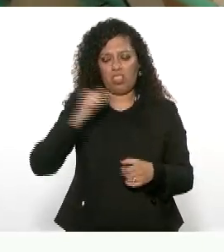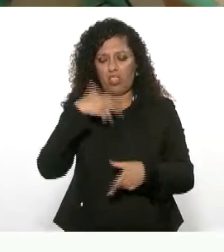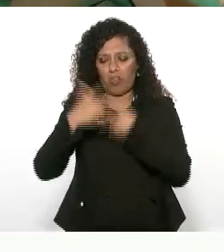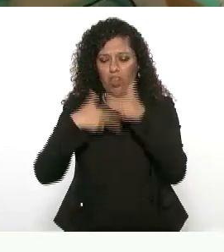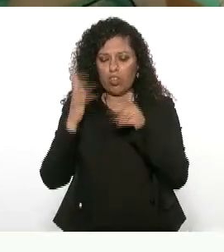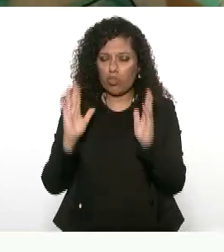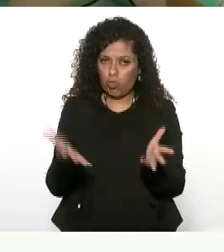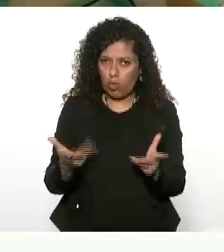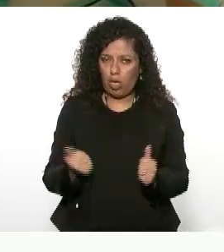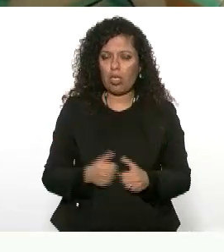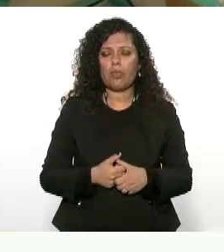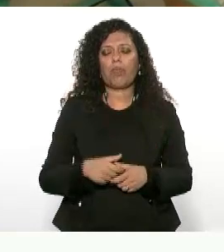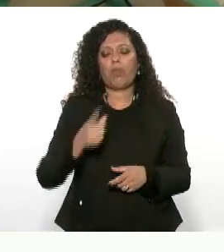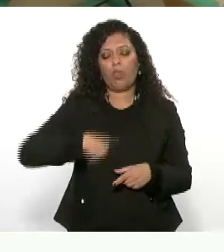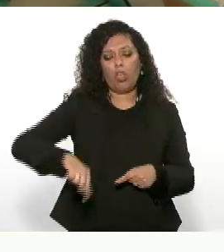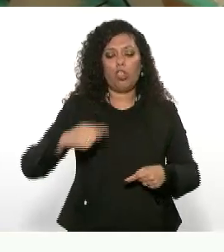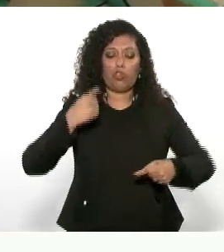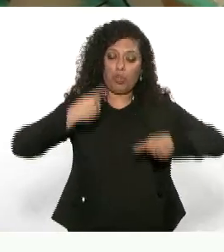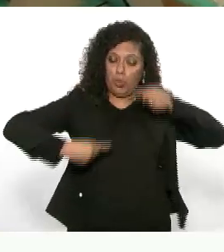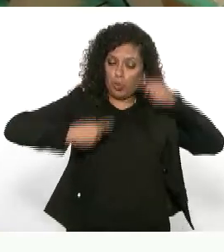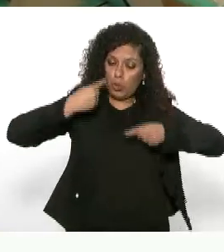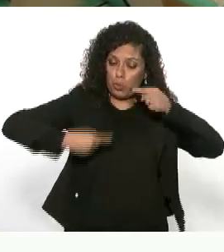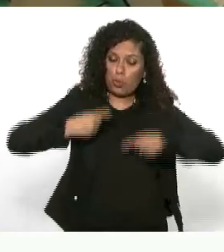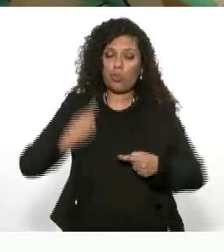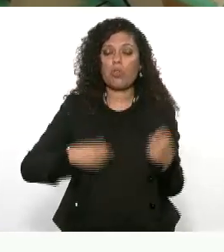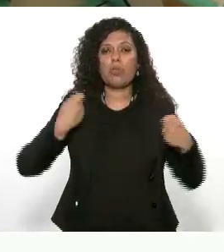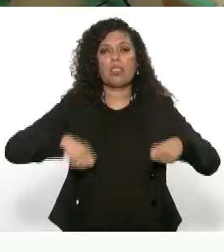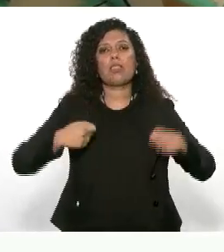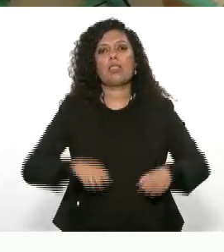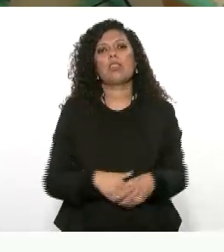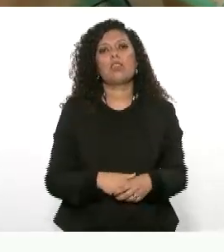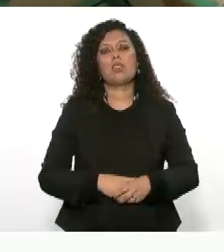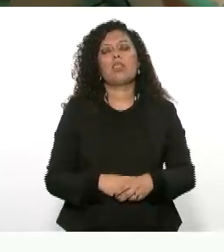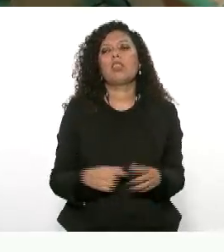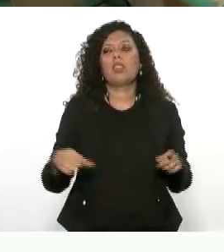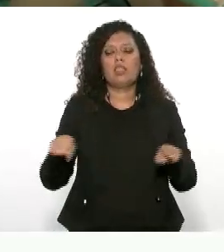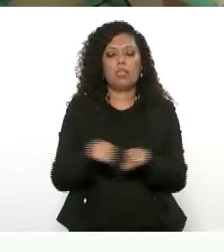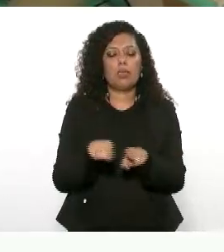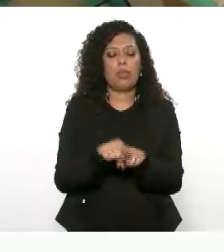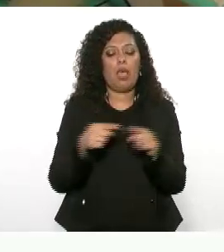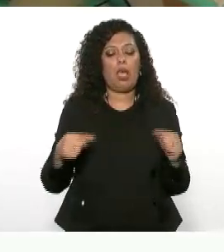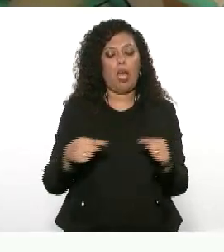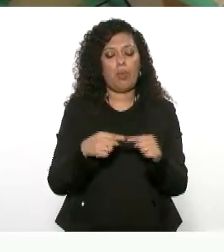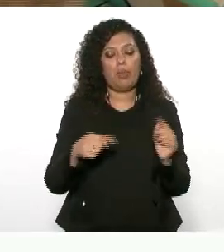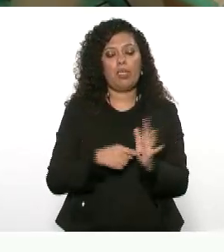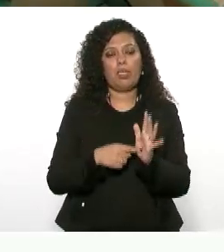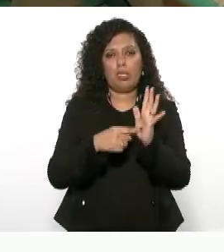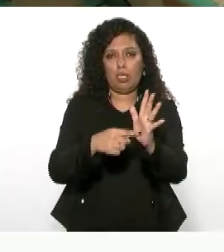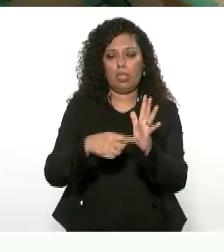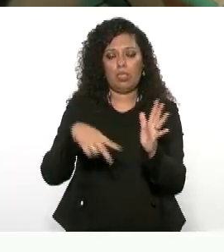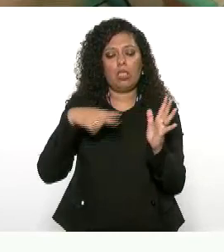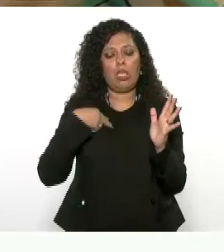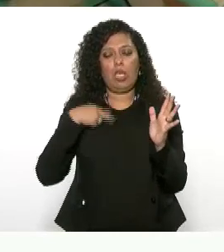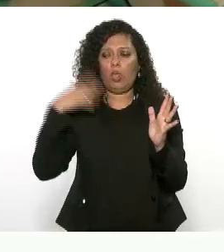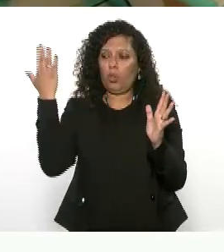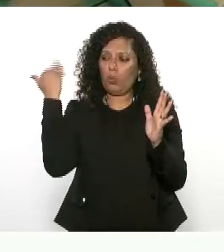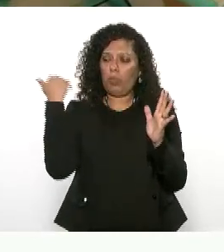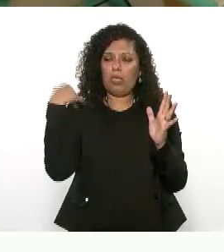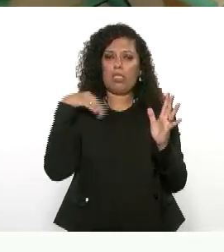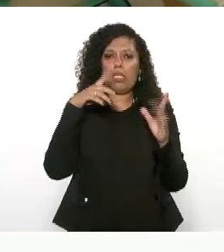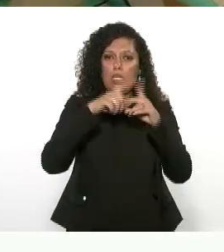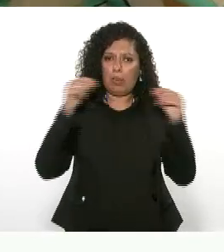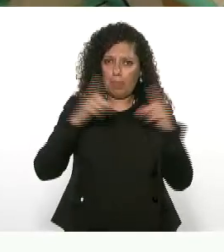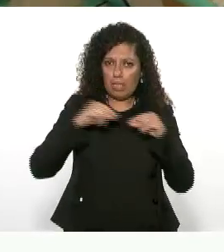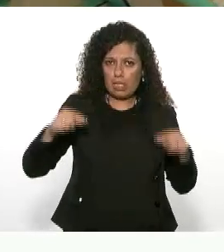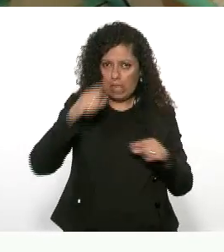composição paritária para que a gente possa discutir e transmitir. E, nesse ponto, até deixo a contribuição. Eu estive com o general Teófilo em Brasília, agora